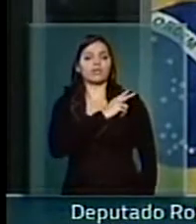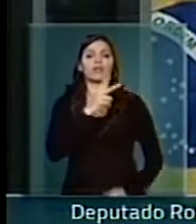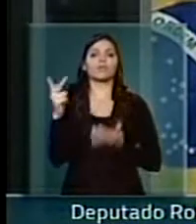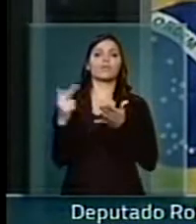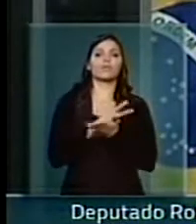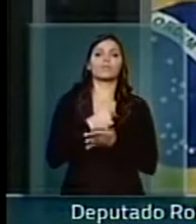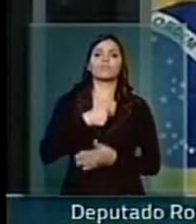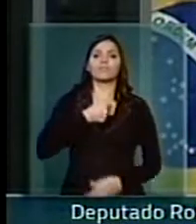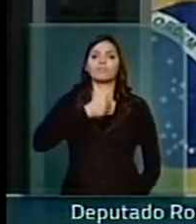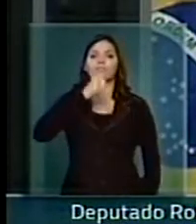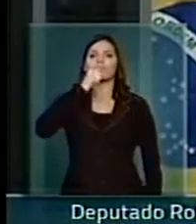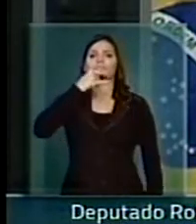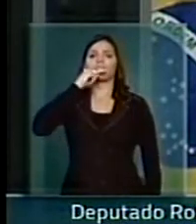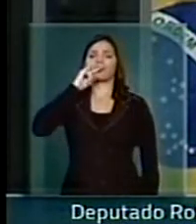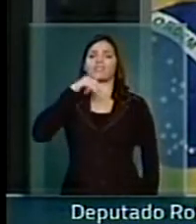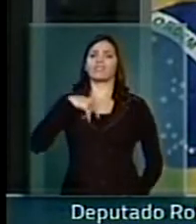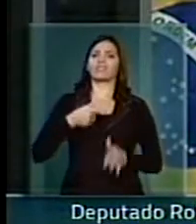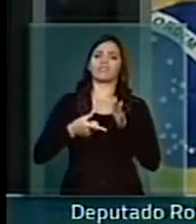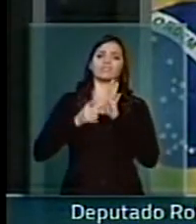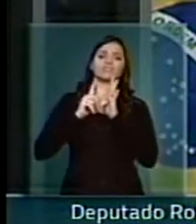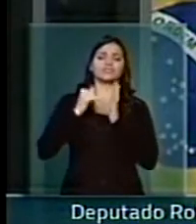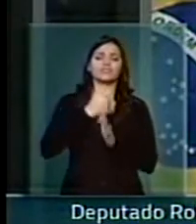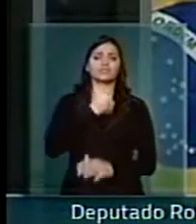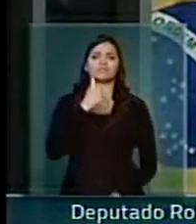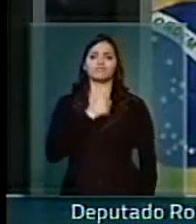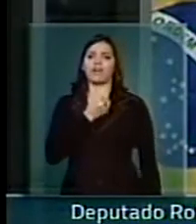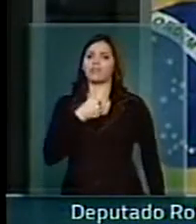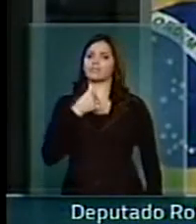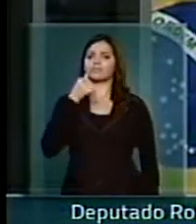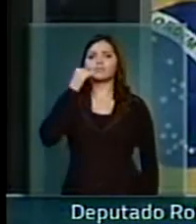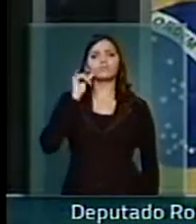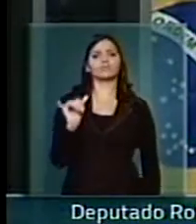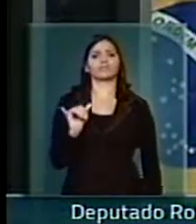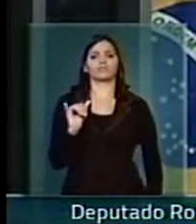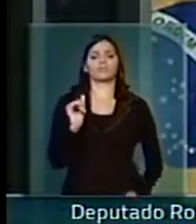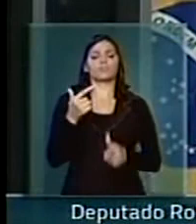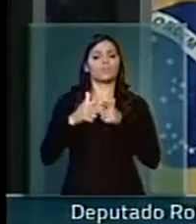à ingestão precoce, entre outros problemas.